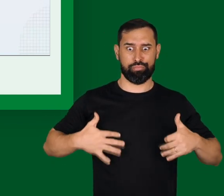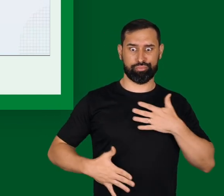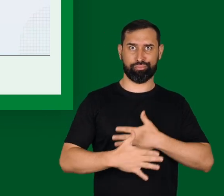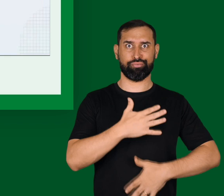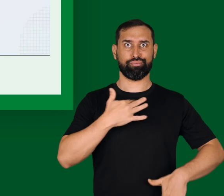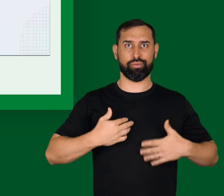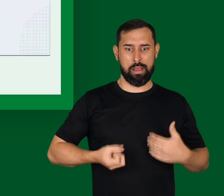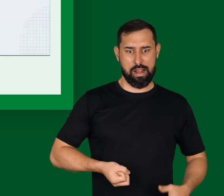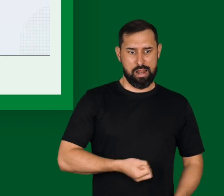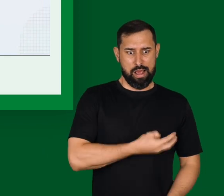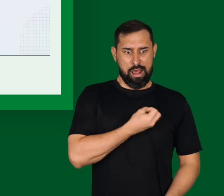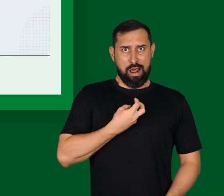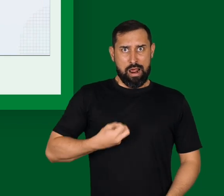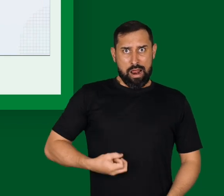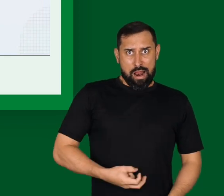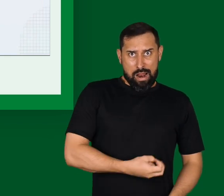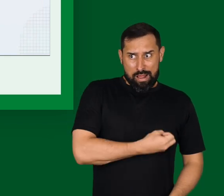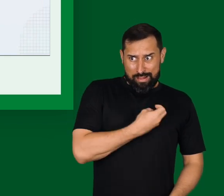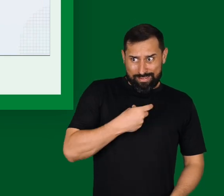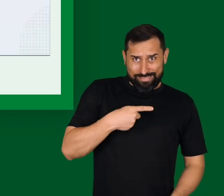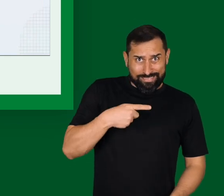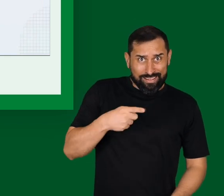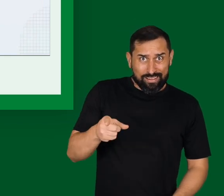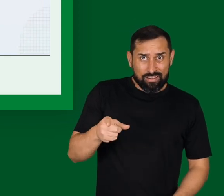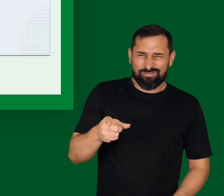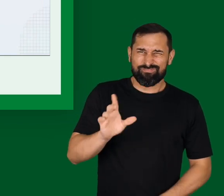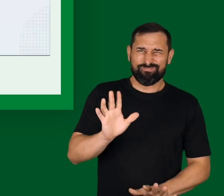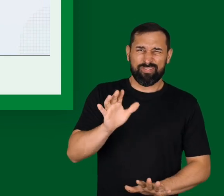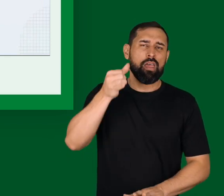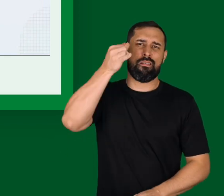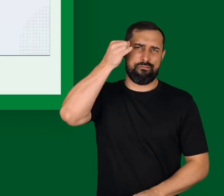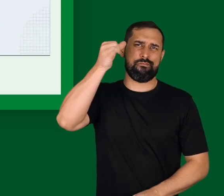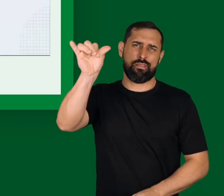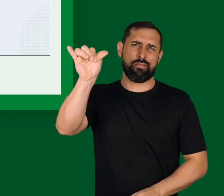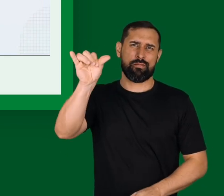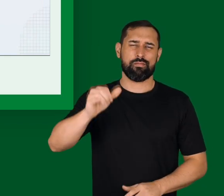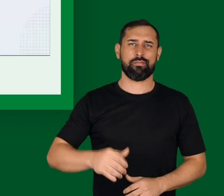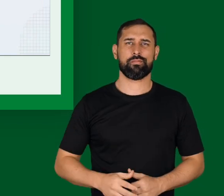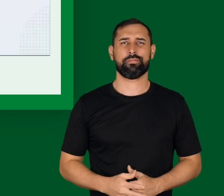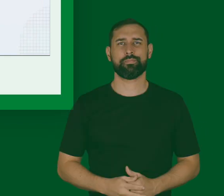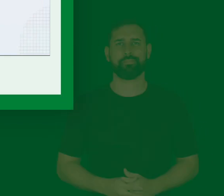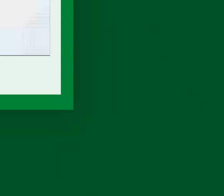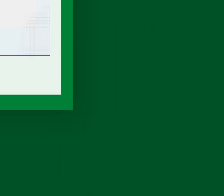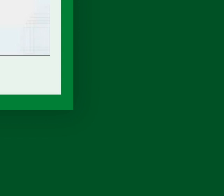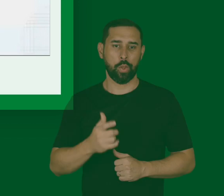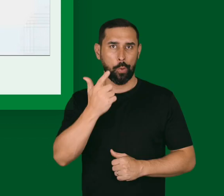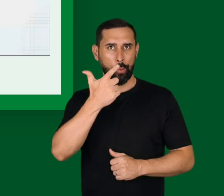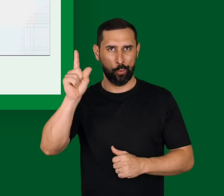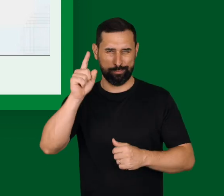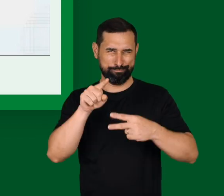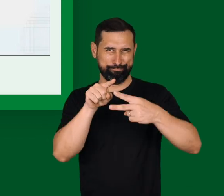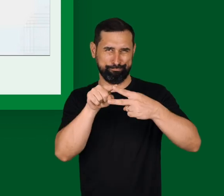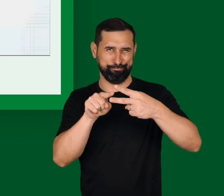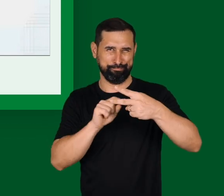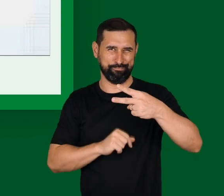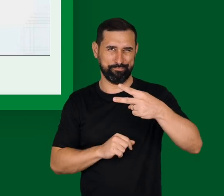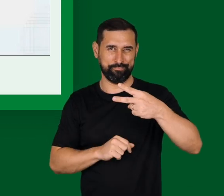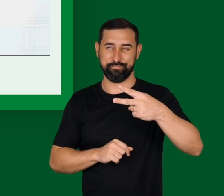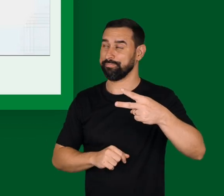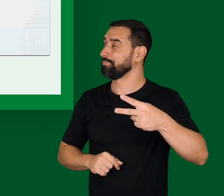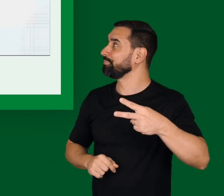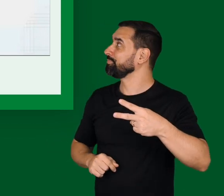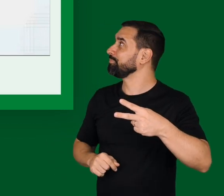depressão cardiovascular. Então, em crianças com quadro de choque séptico, ele deve ser evitado. A gente pode ainda induzir